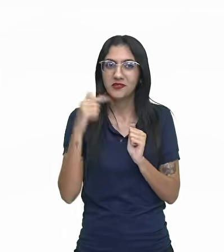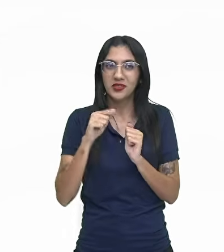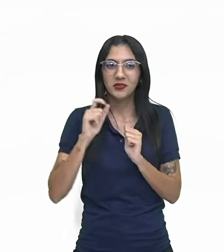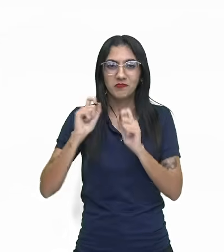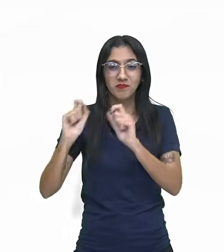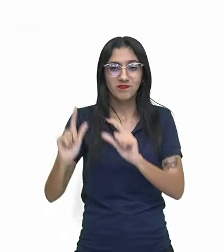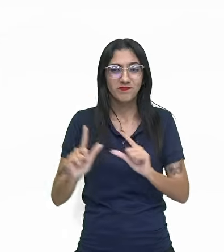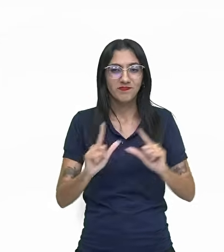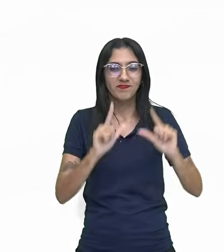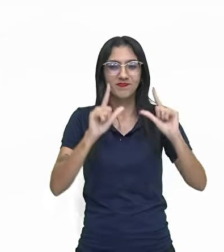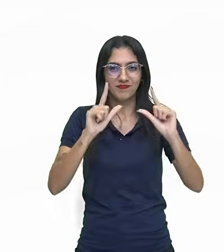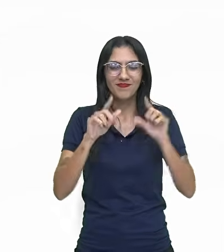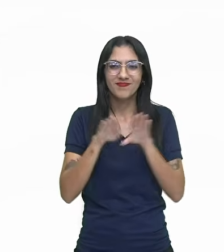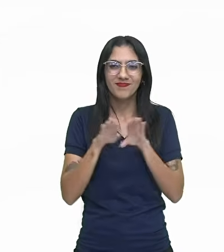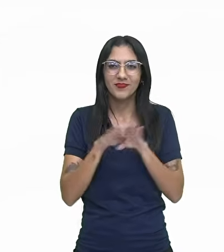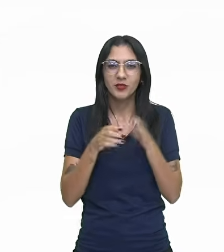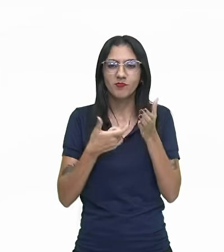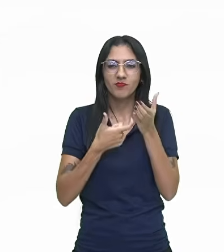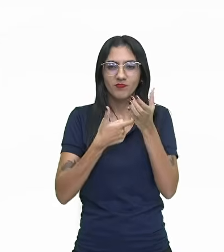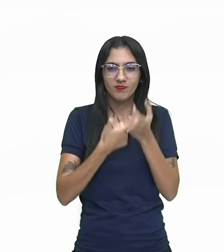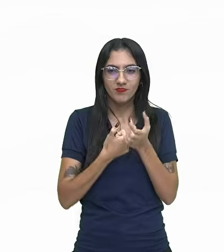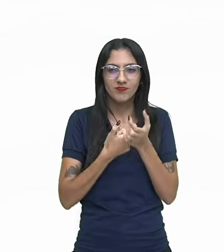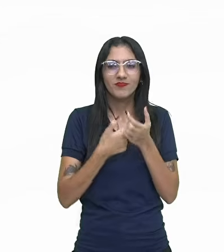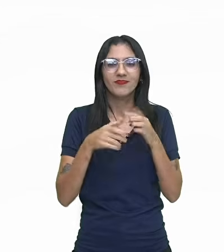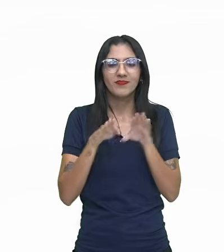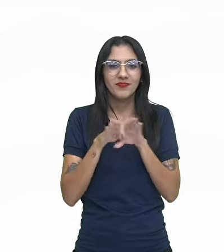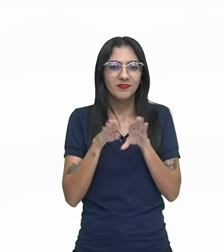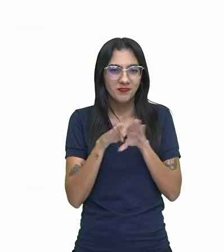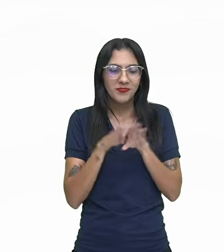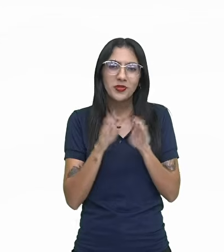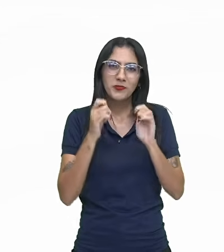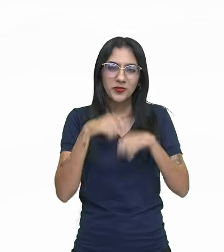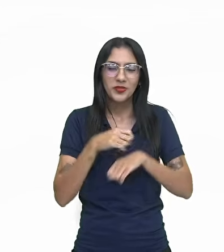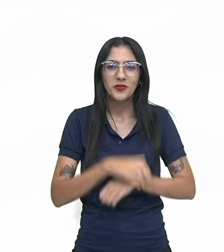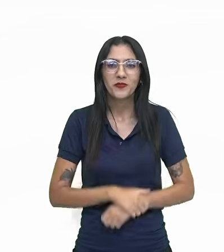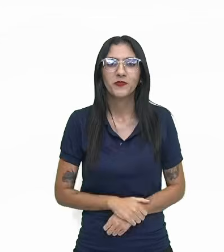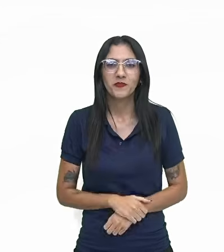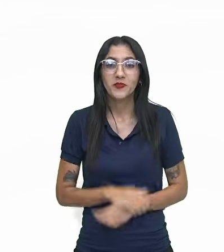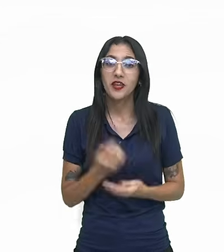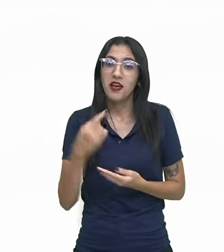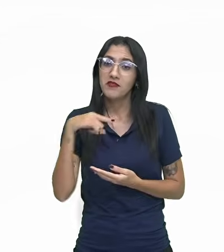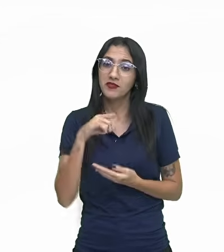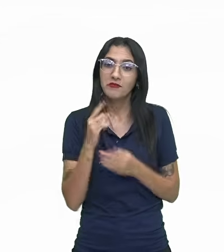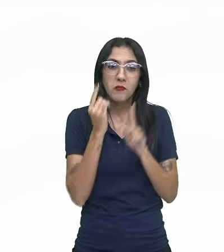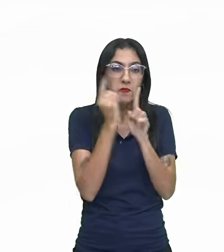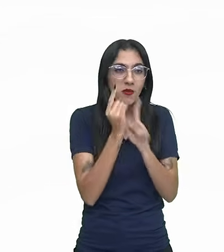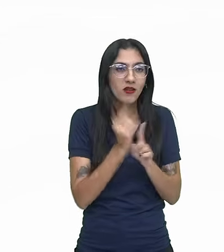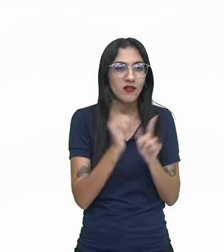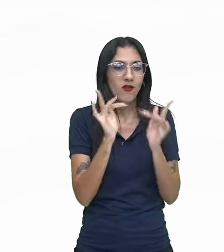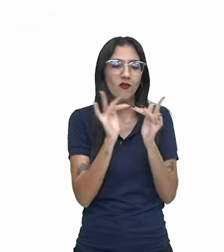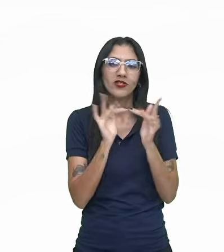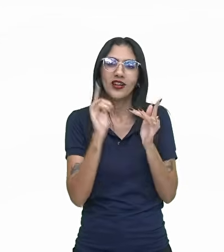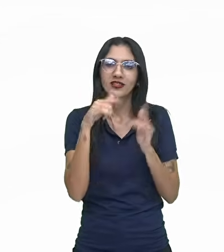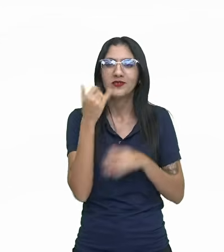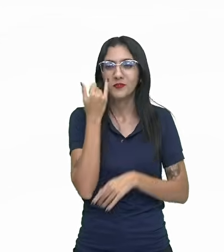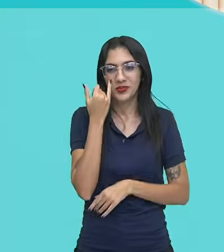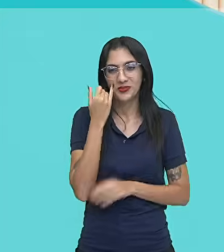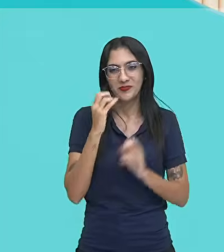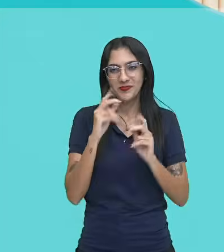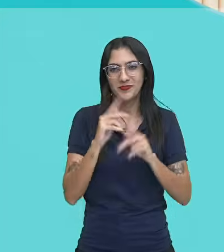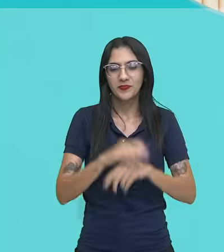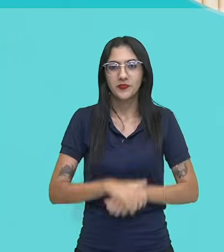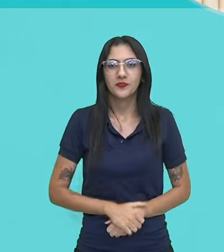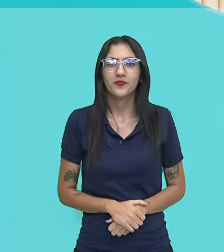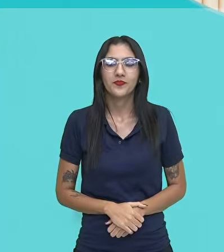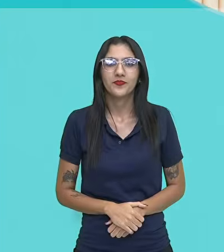Olha, eu usando a palavra print aqui, não é? Sou da rede digital, digamos assim. E aí vocês vão ter acesso ao que eu estou falando. Tá bom?